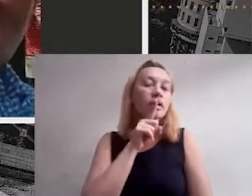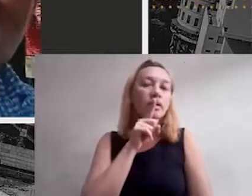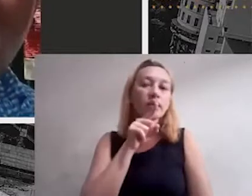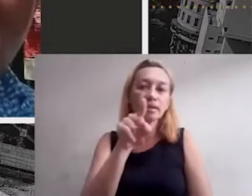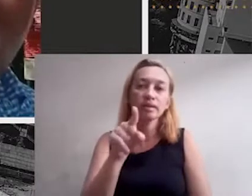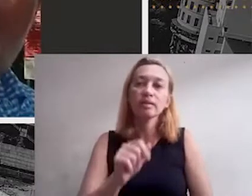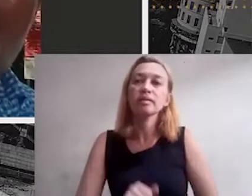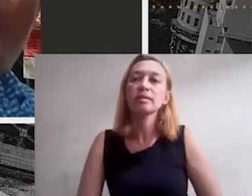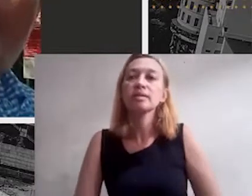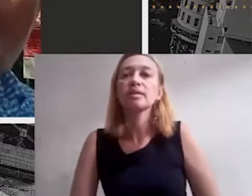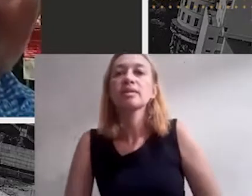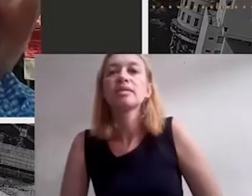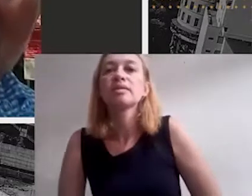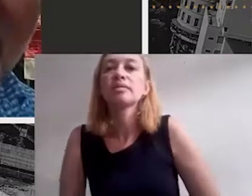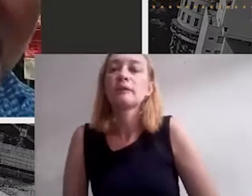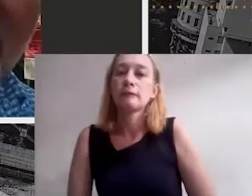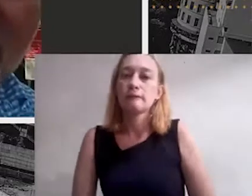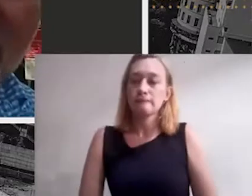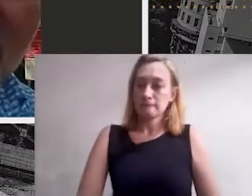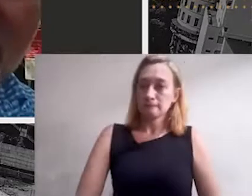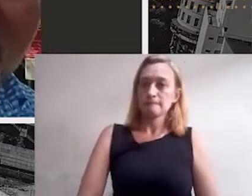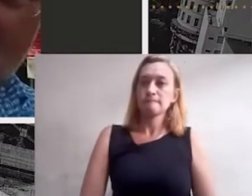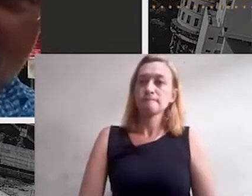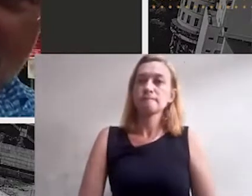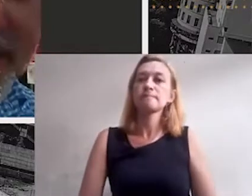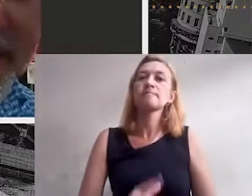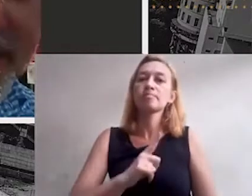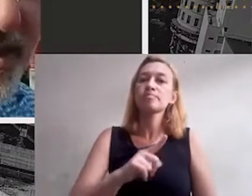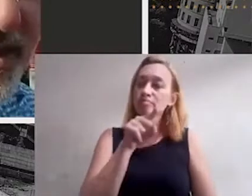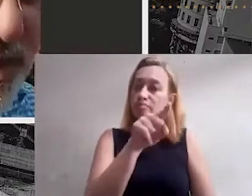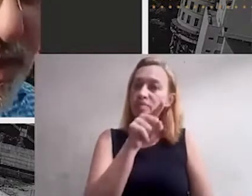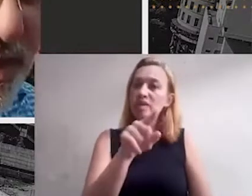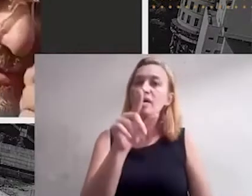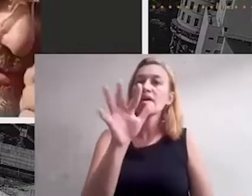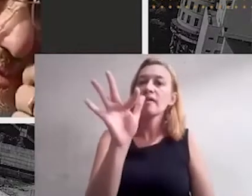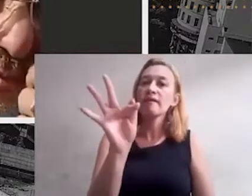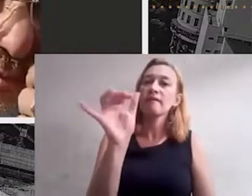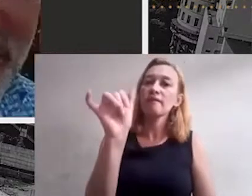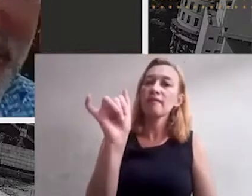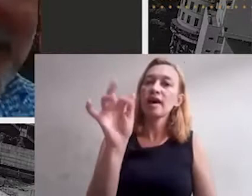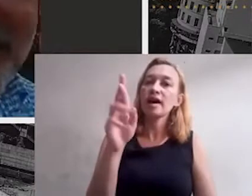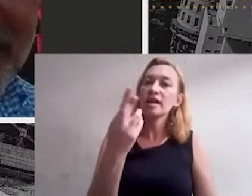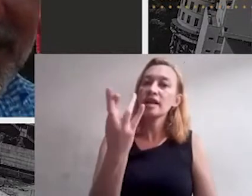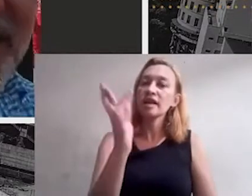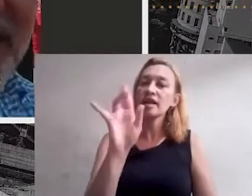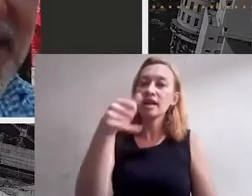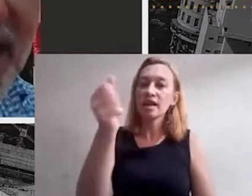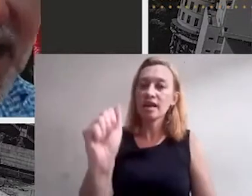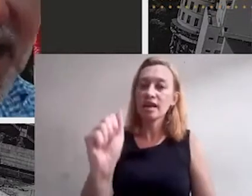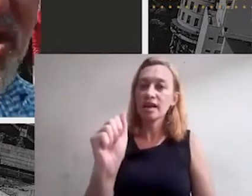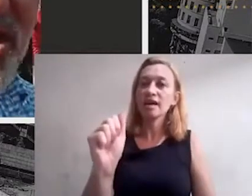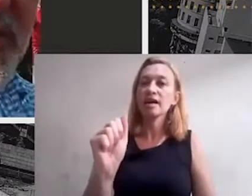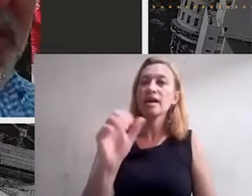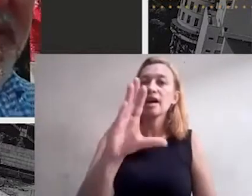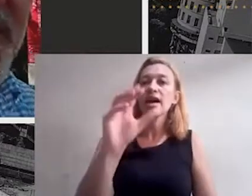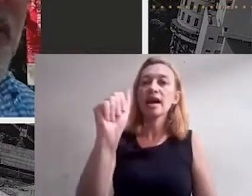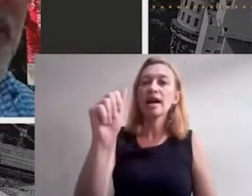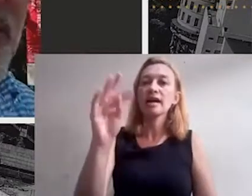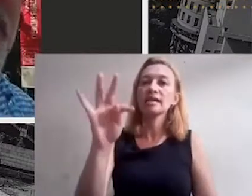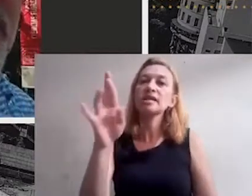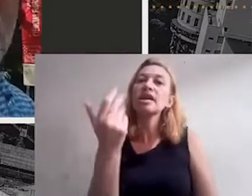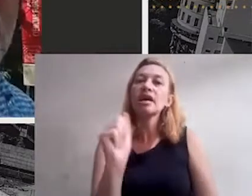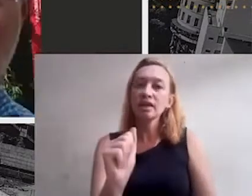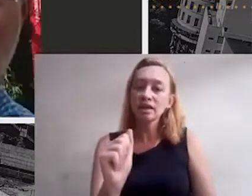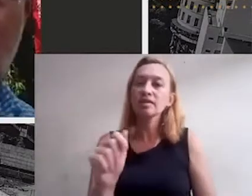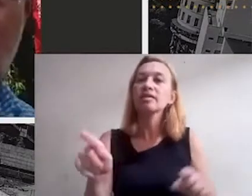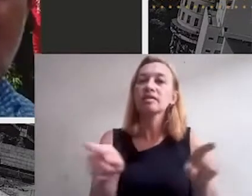entra Giral na Americanas, tem lá farinha, castanha e vários outros produtos, muita coisa de arte também. Muito